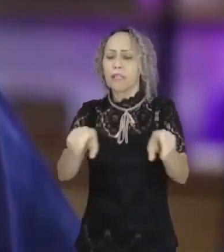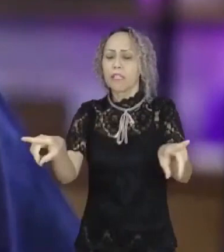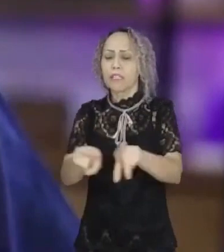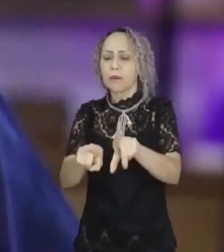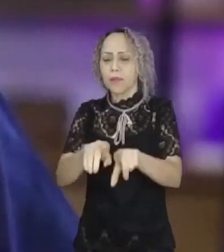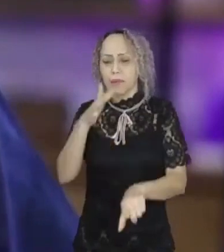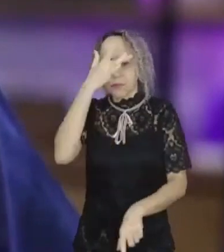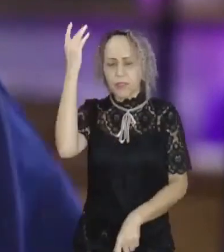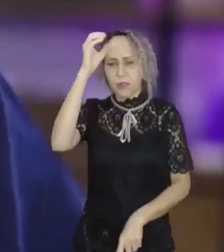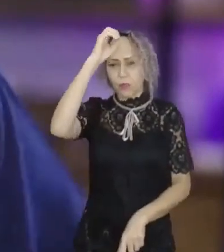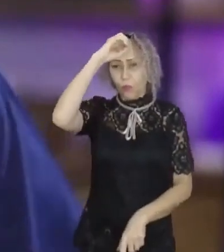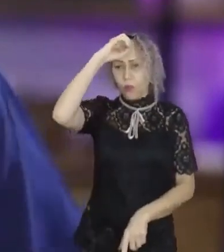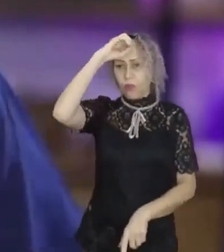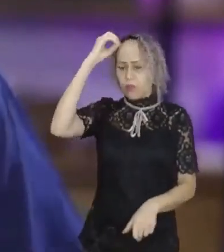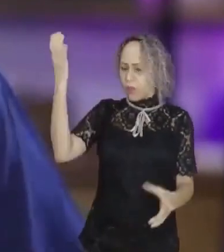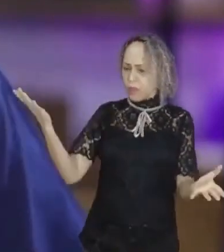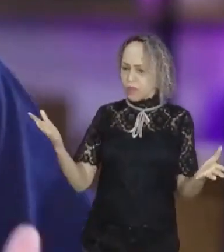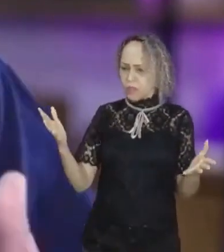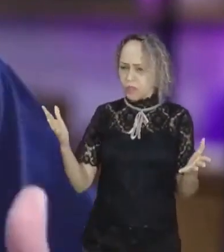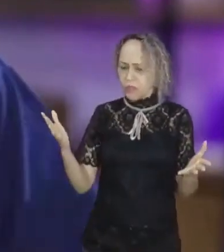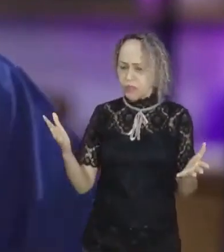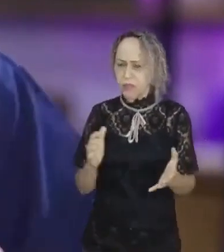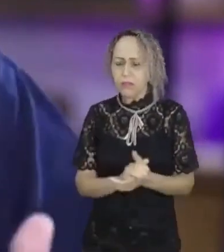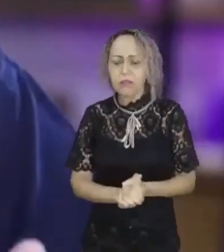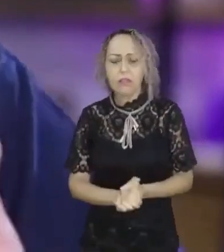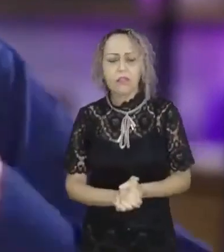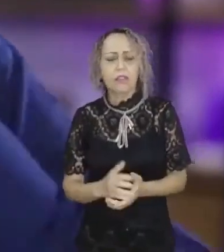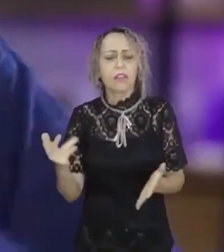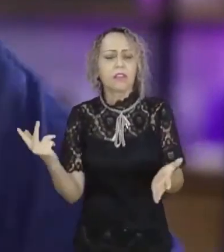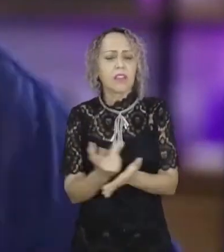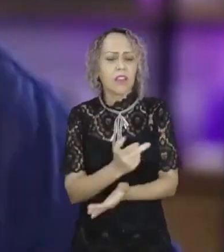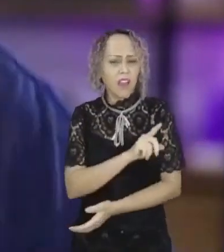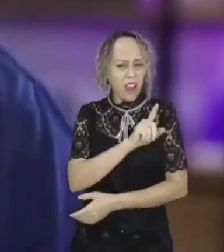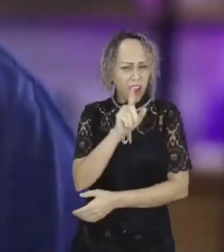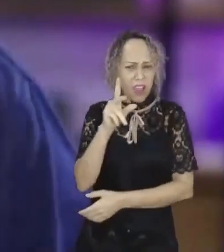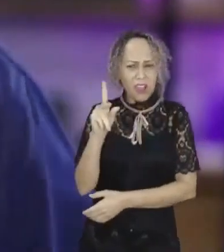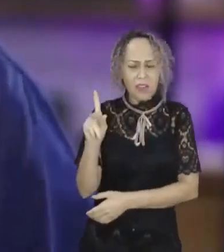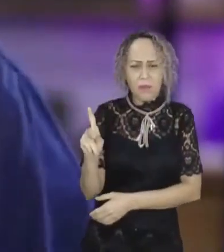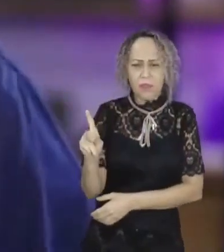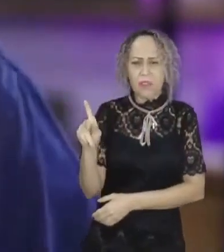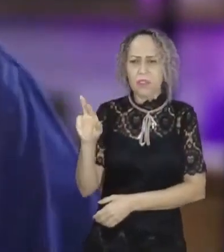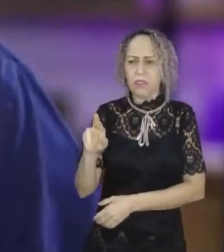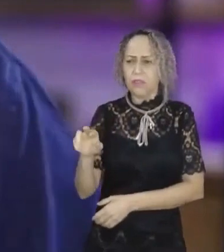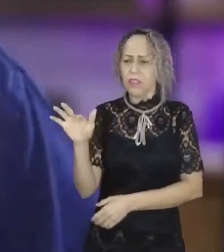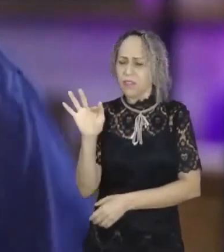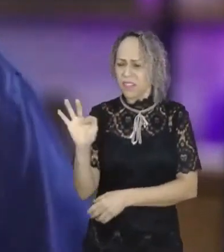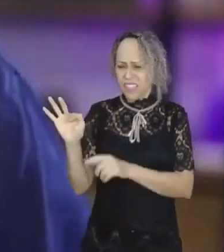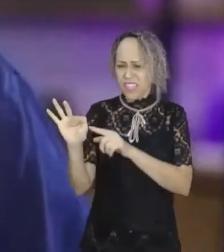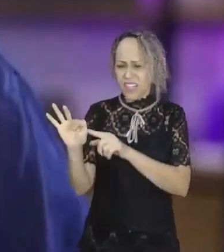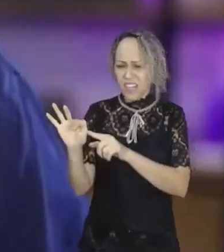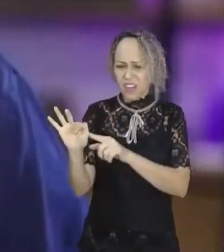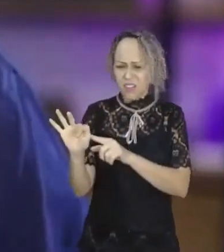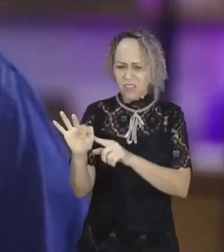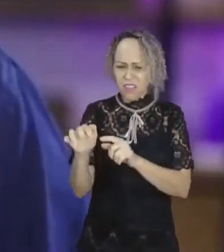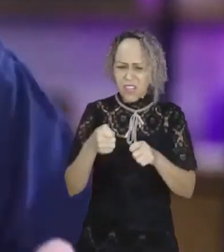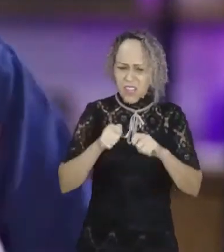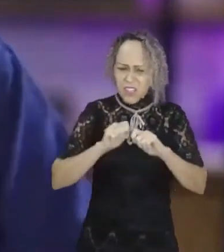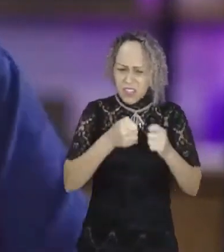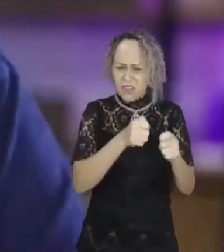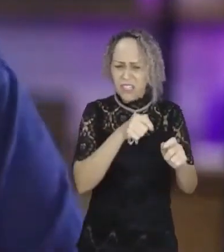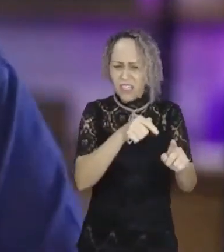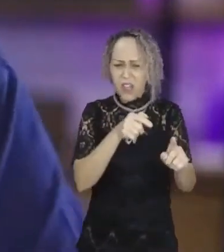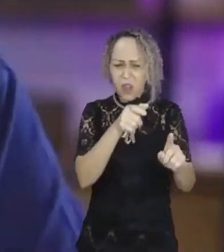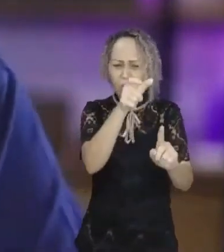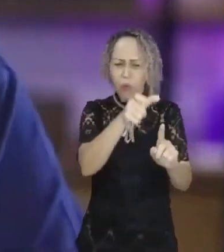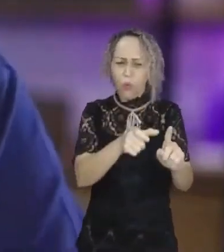comportamento da polícia? 3 homens para enfrentar uma pessoa com problema de distúrbios mentais, fazer aquela violência? É